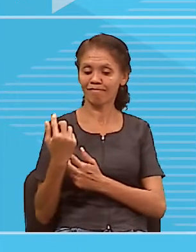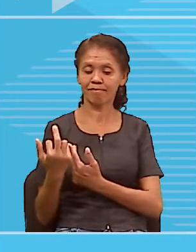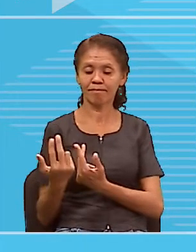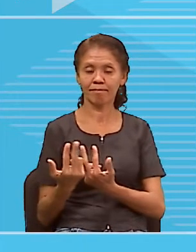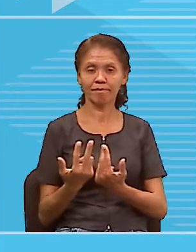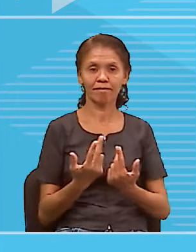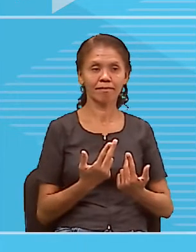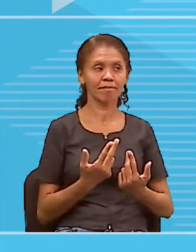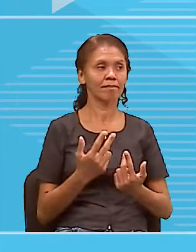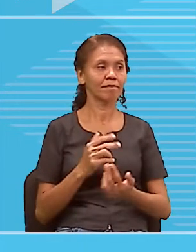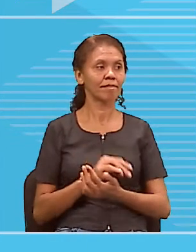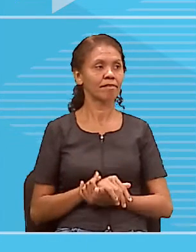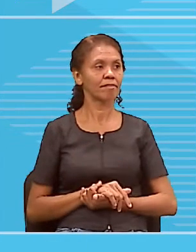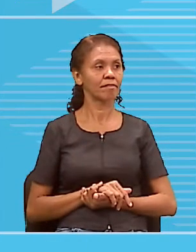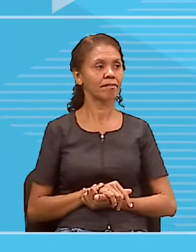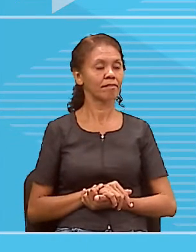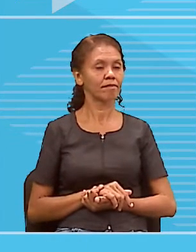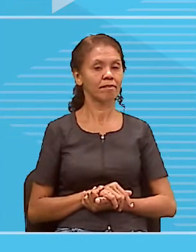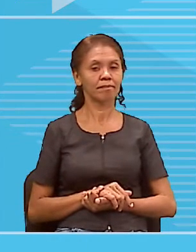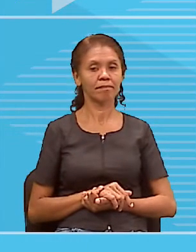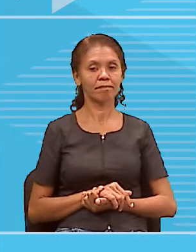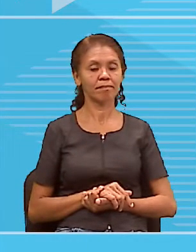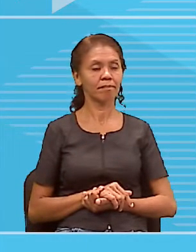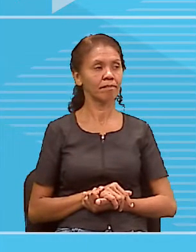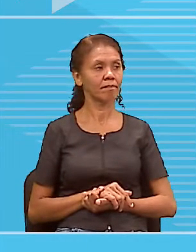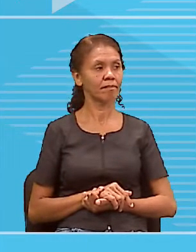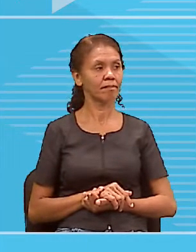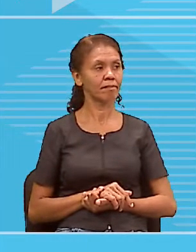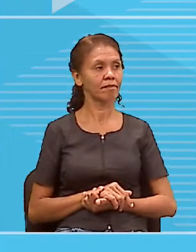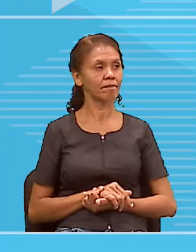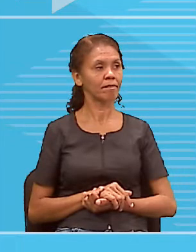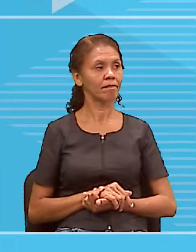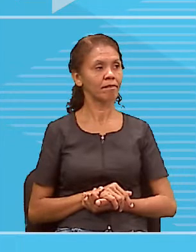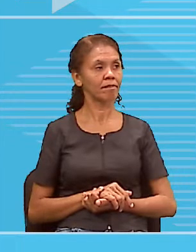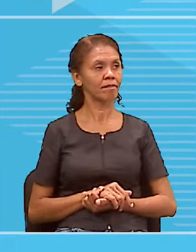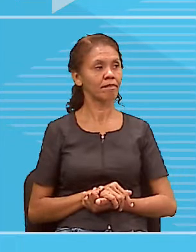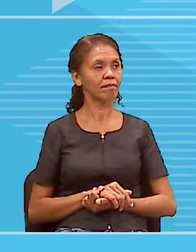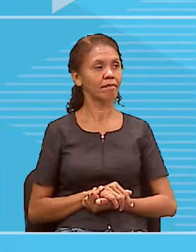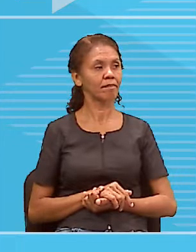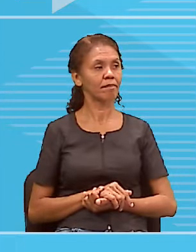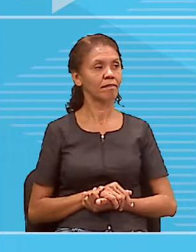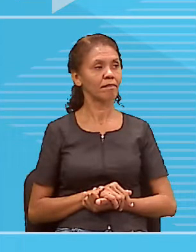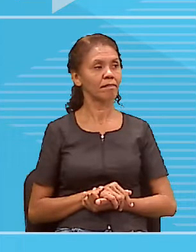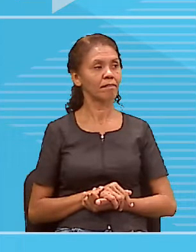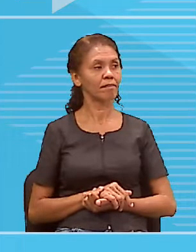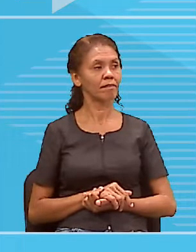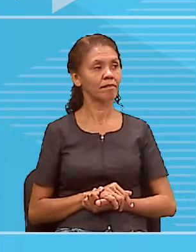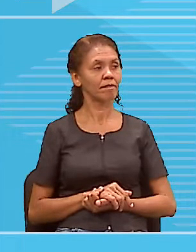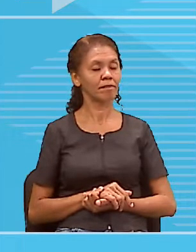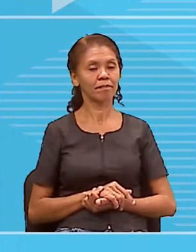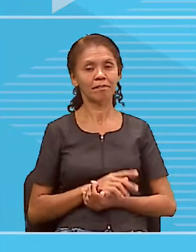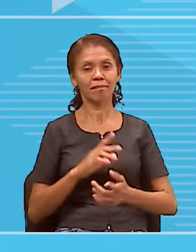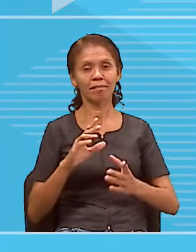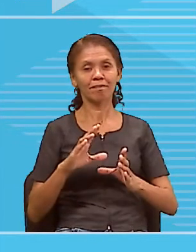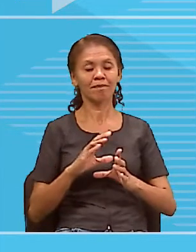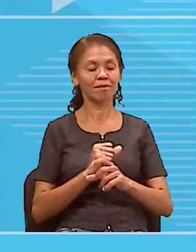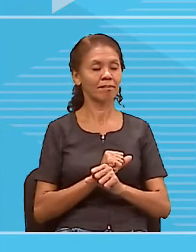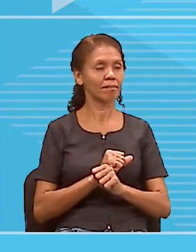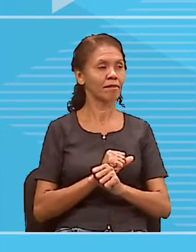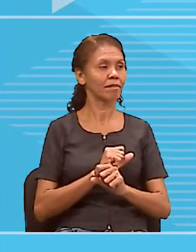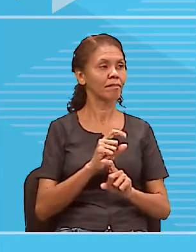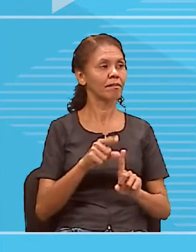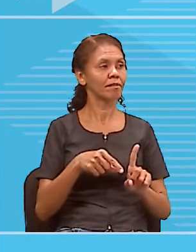valor então Elas serão somadas e duplicadas eu vou somar a